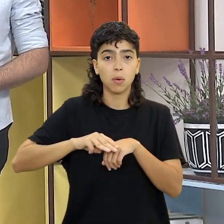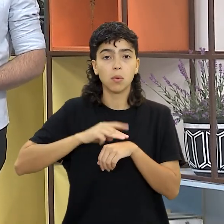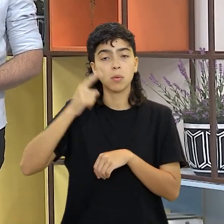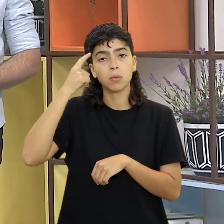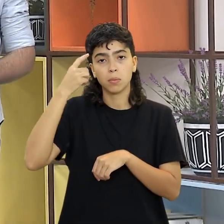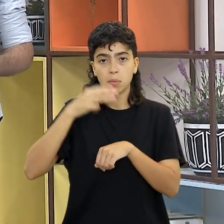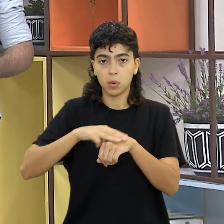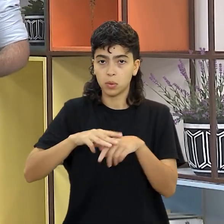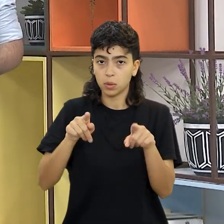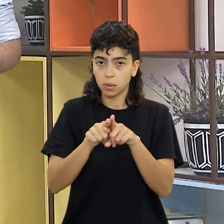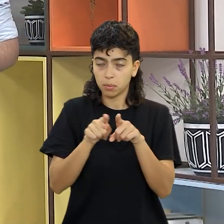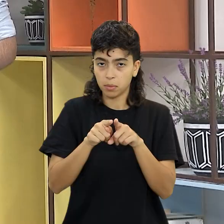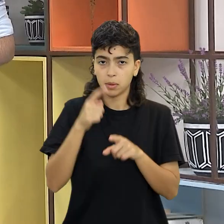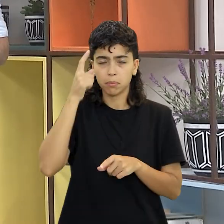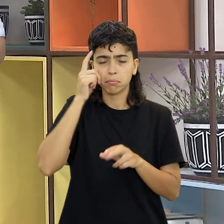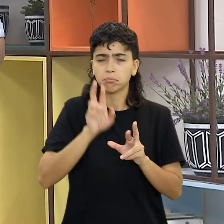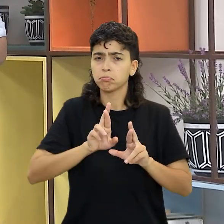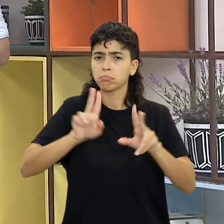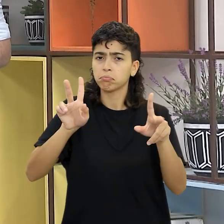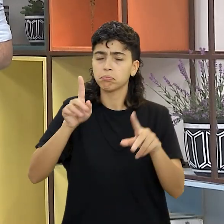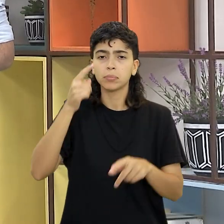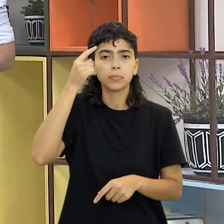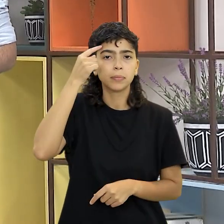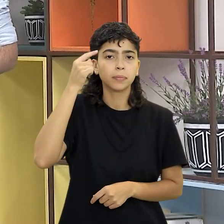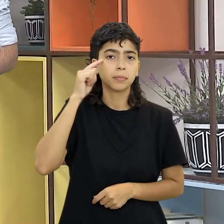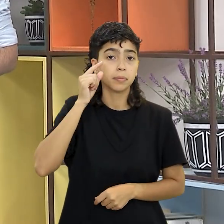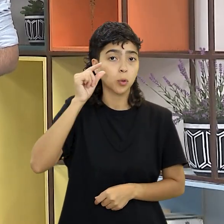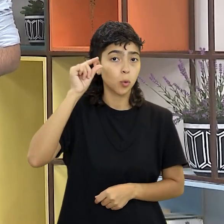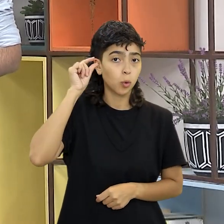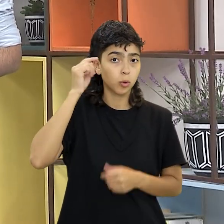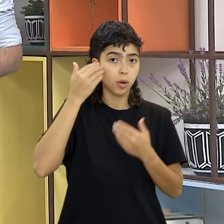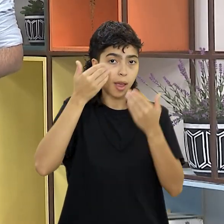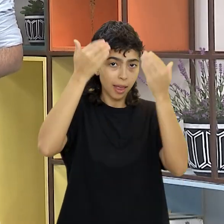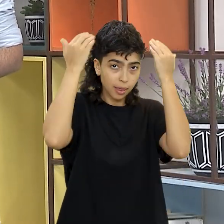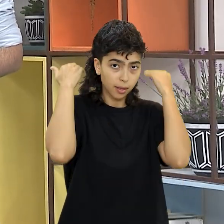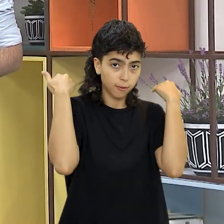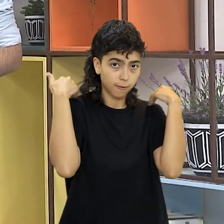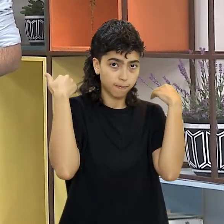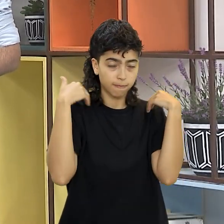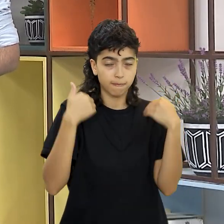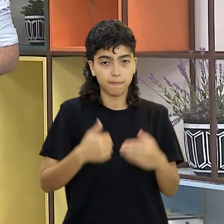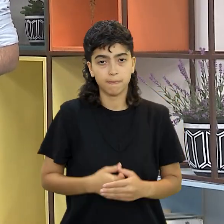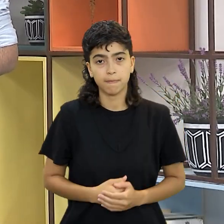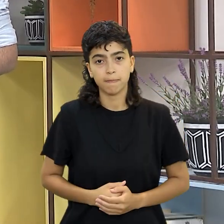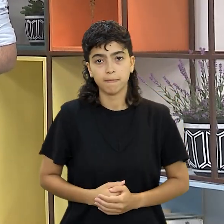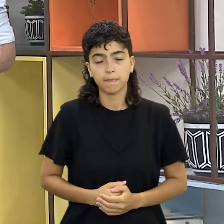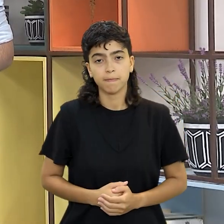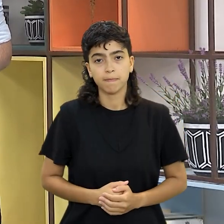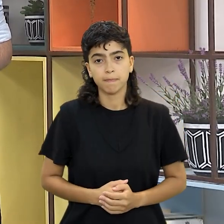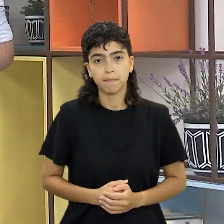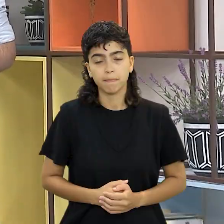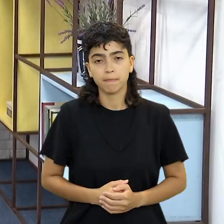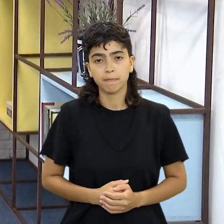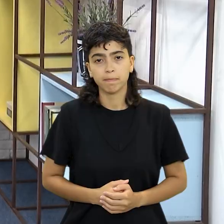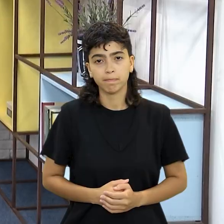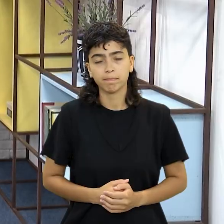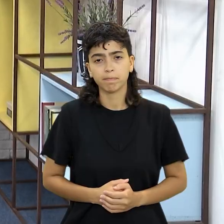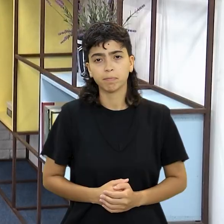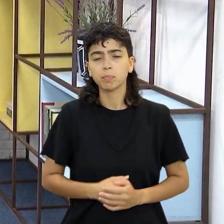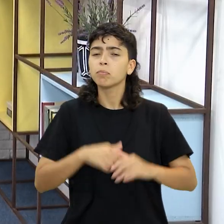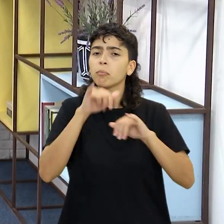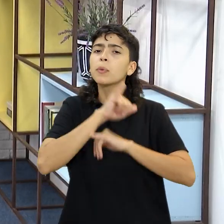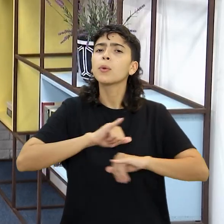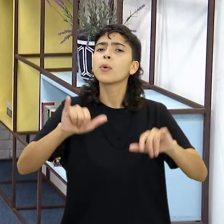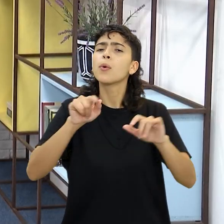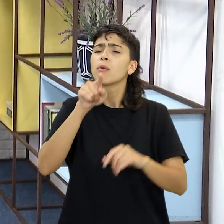2 comprimentos diferentes. São curtos na frente e nas laterais, e atrás são na altura dos ombros. E